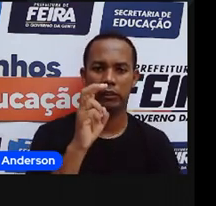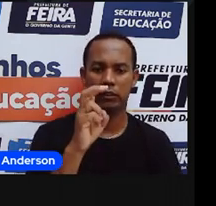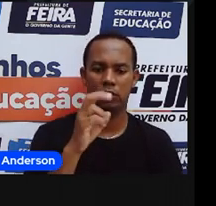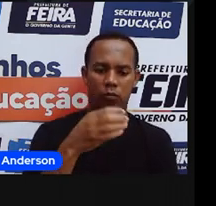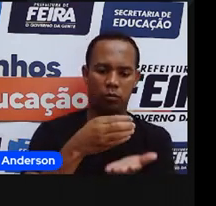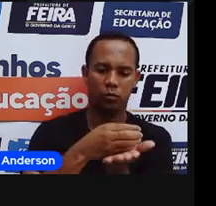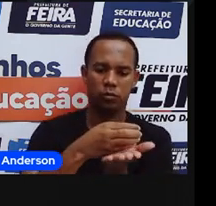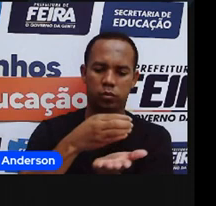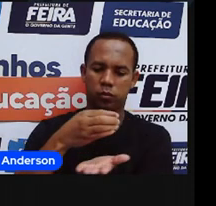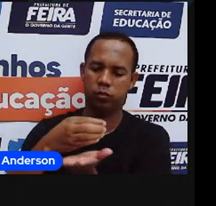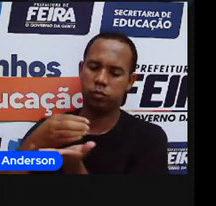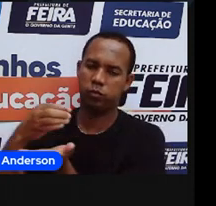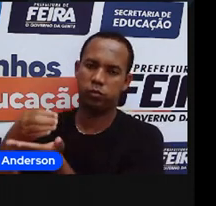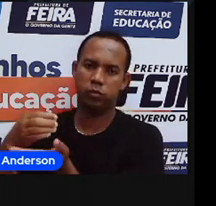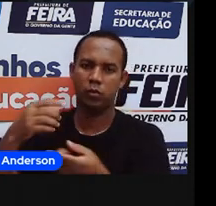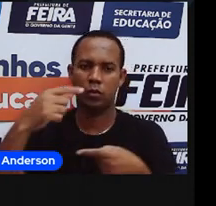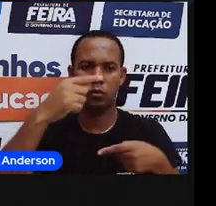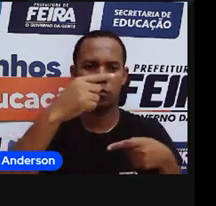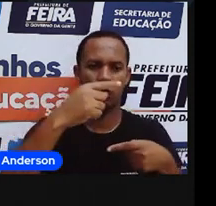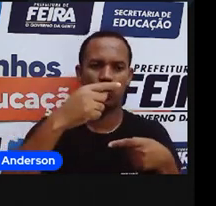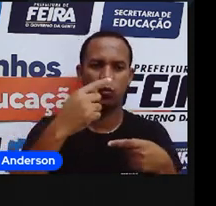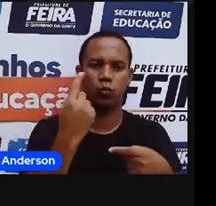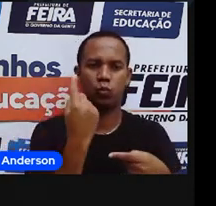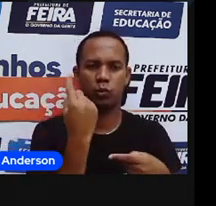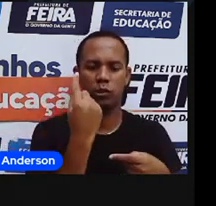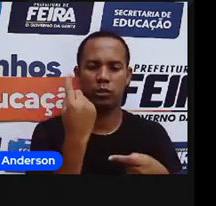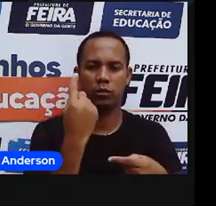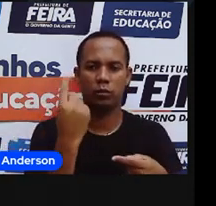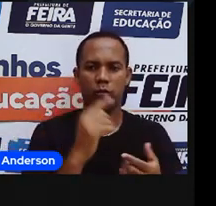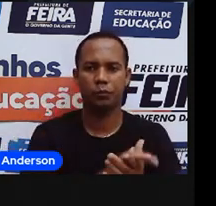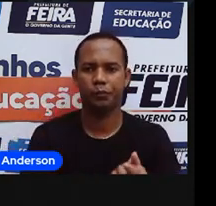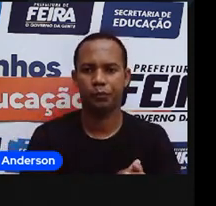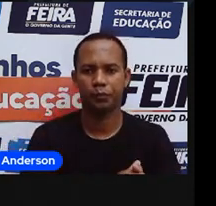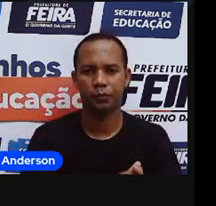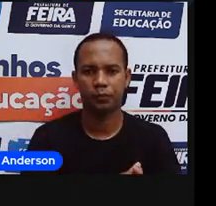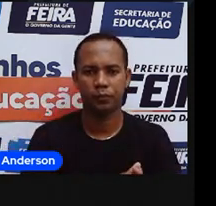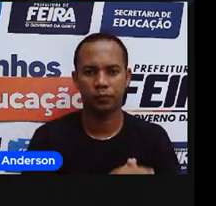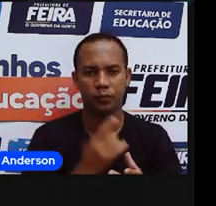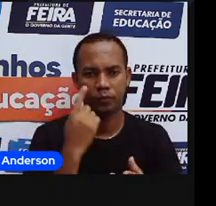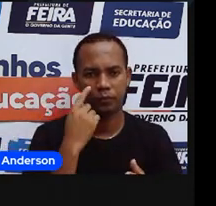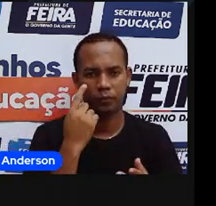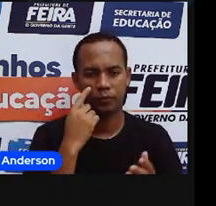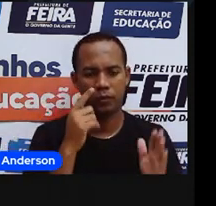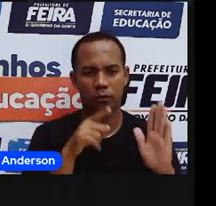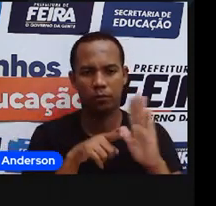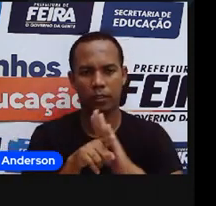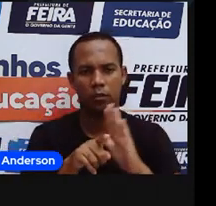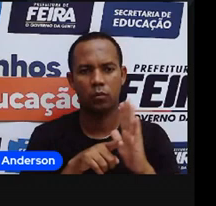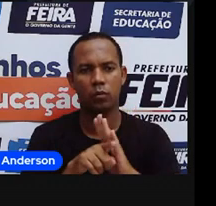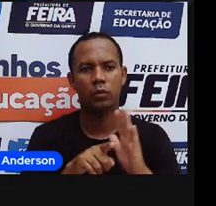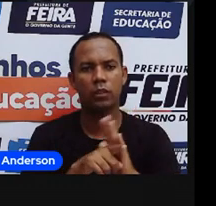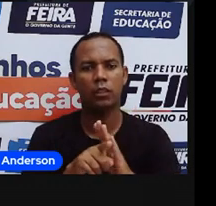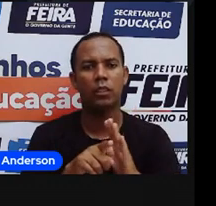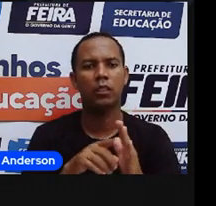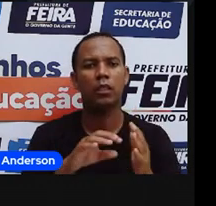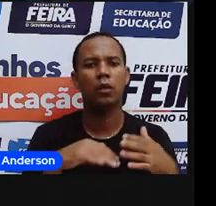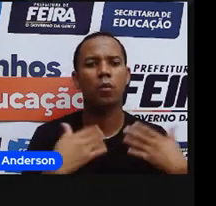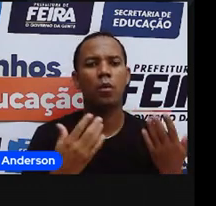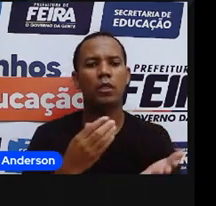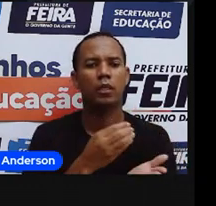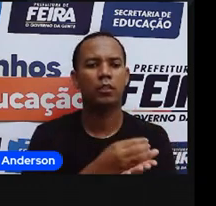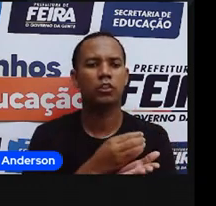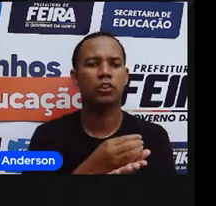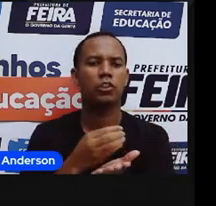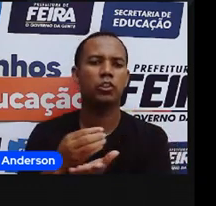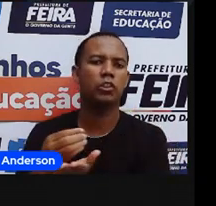5. Porque 1 litro é igual a 1.000 mililitros. Aí ele vai e pergunta a quantidade de xícaras por e o quê? A